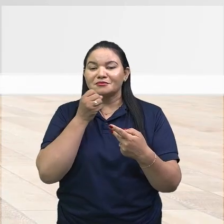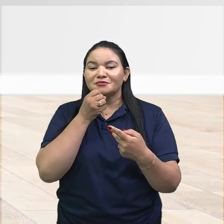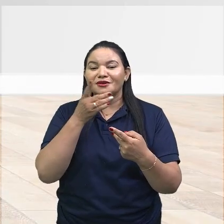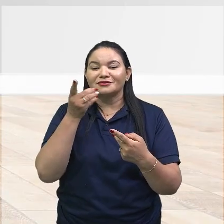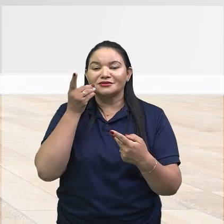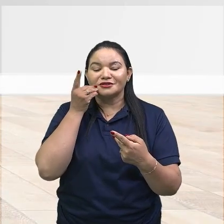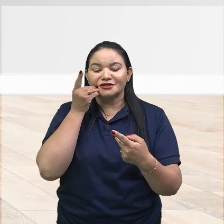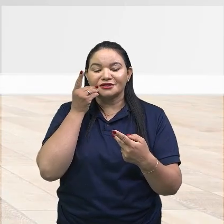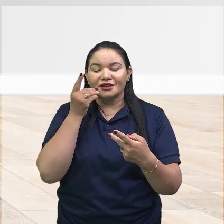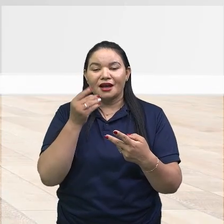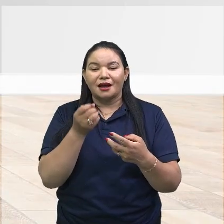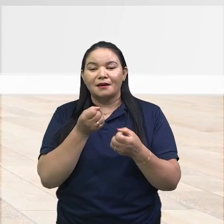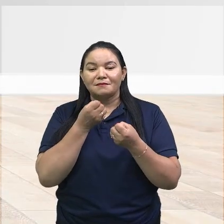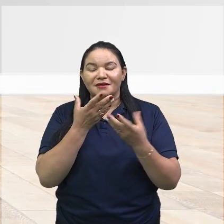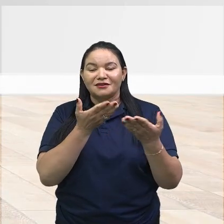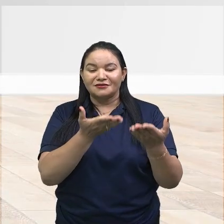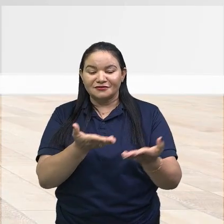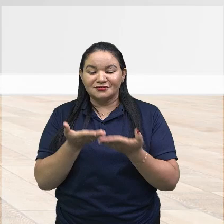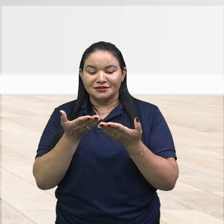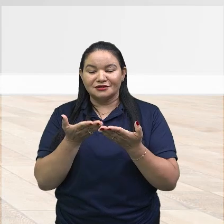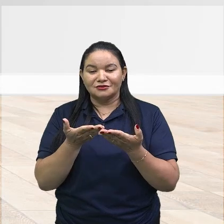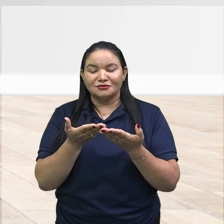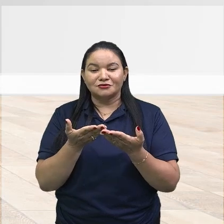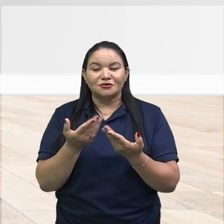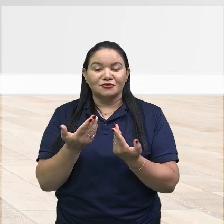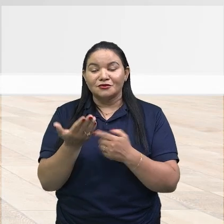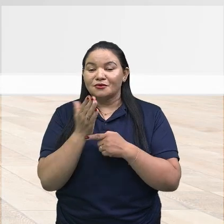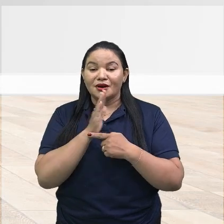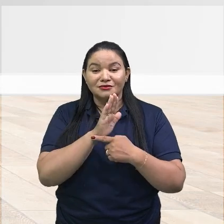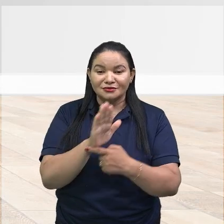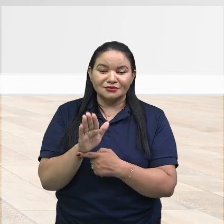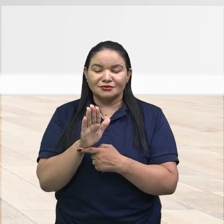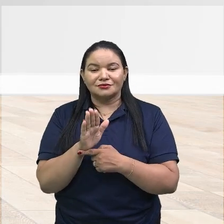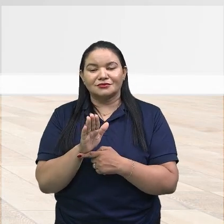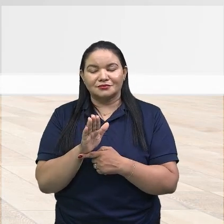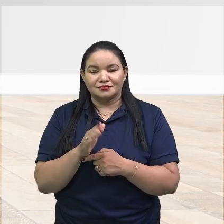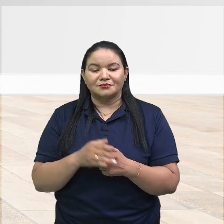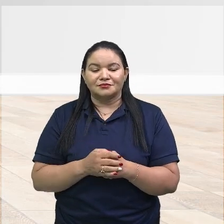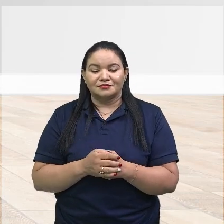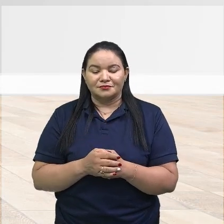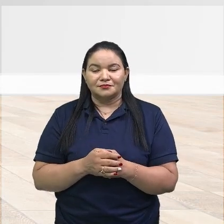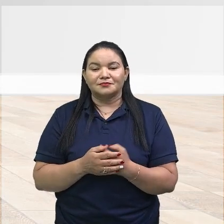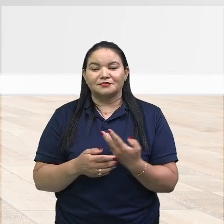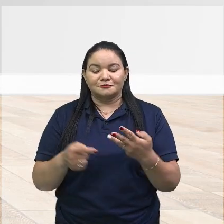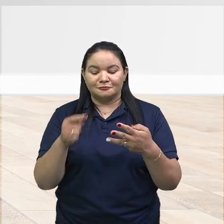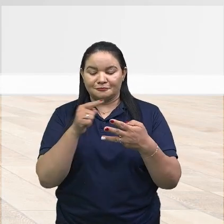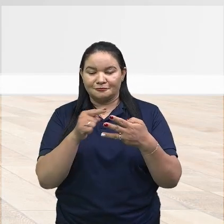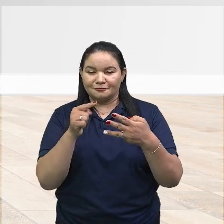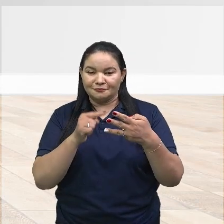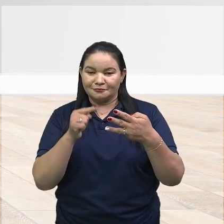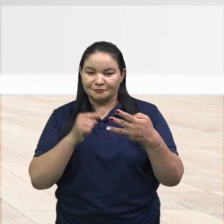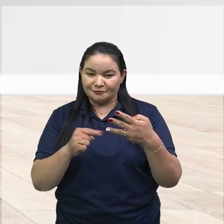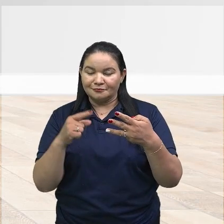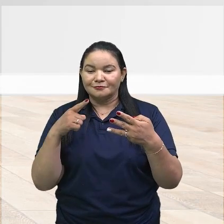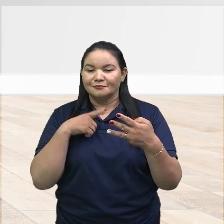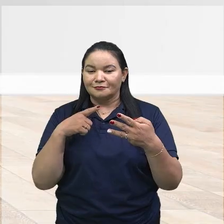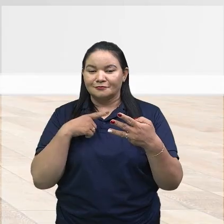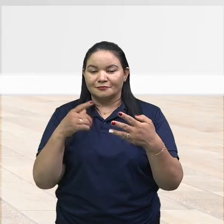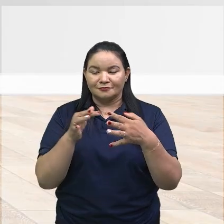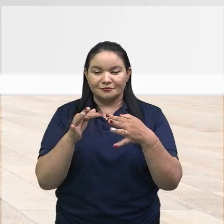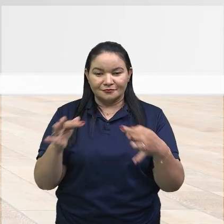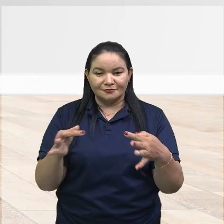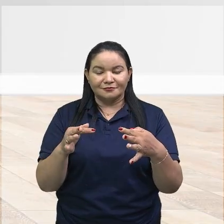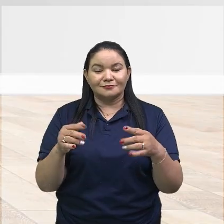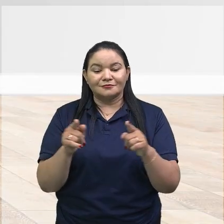dia, bem-vindos, socorro. Né, são frases nominais, aqui apesar de ter só um